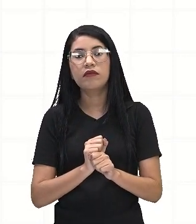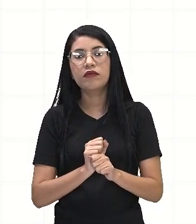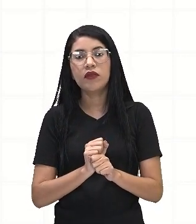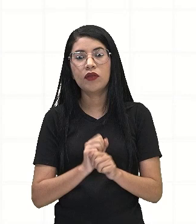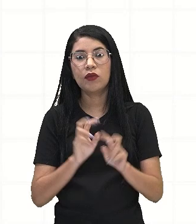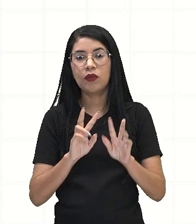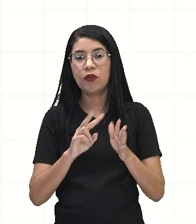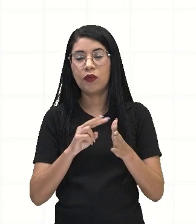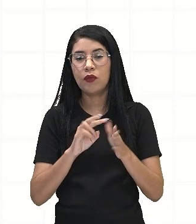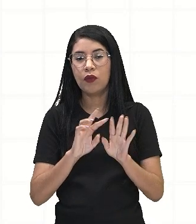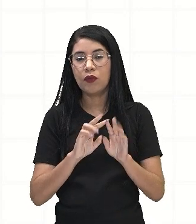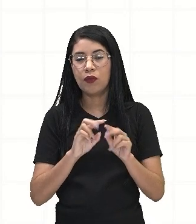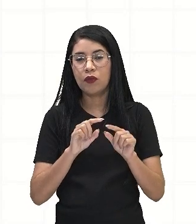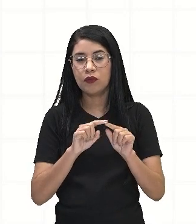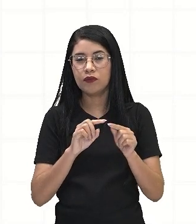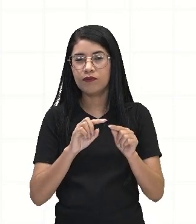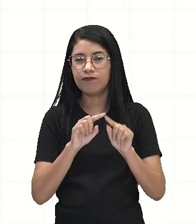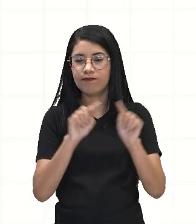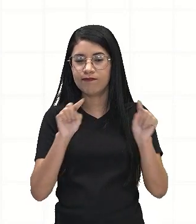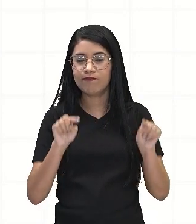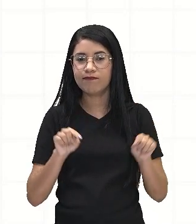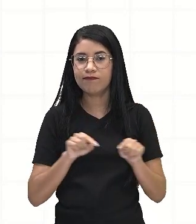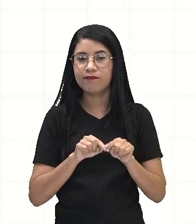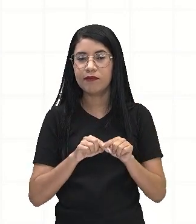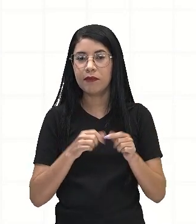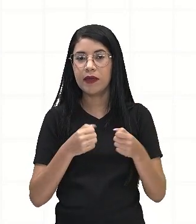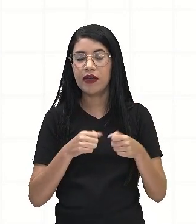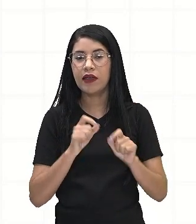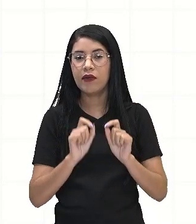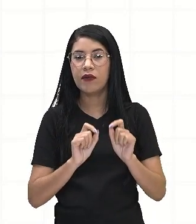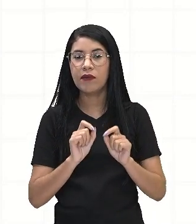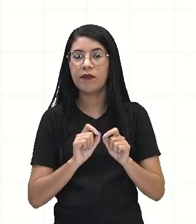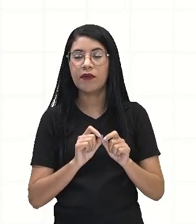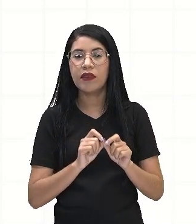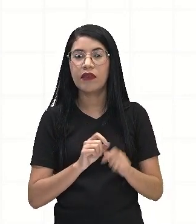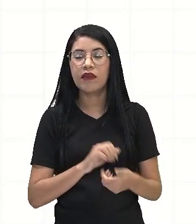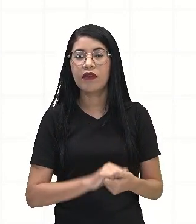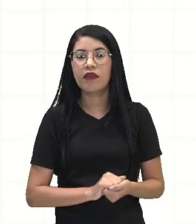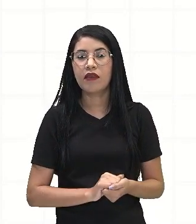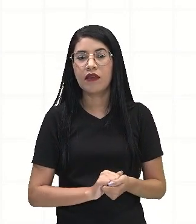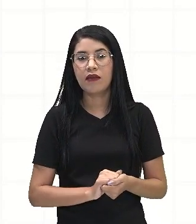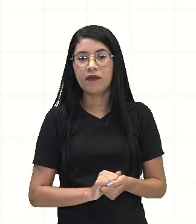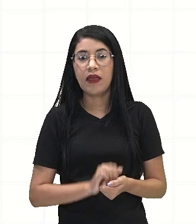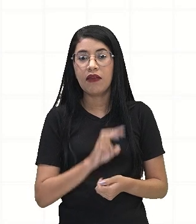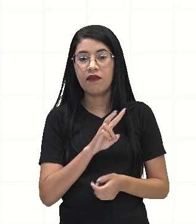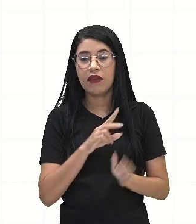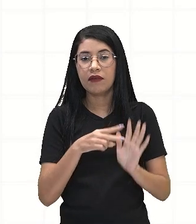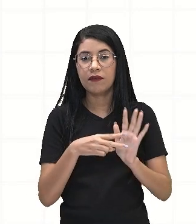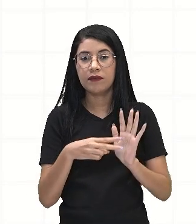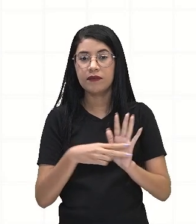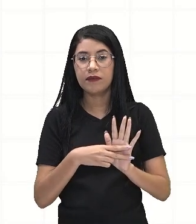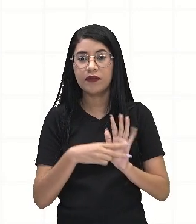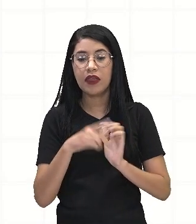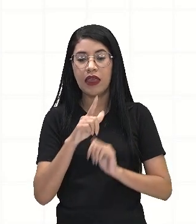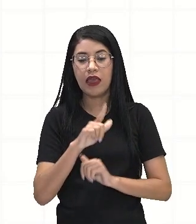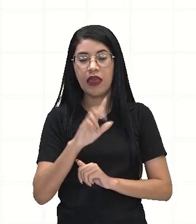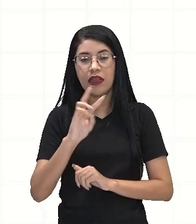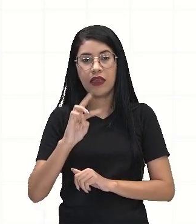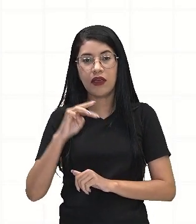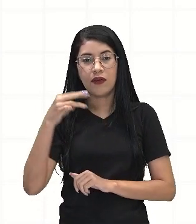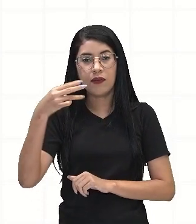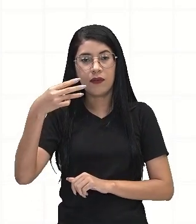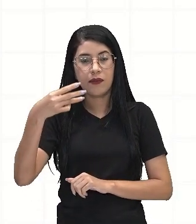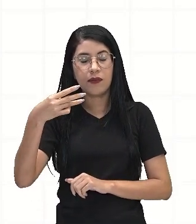cubo, né, sempre vai ser a medida do lado, né, que eu posso chamar aqui de L ou qualquer letra, elevado ao